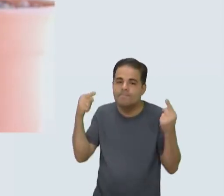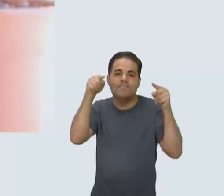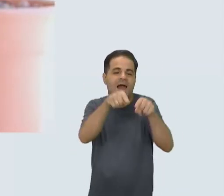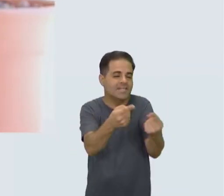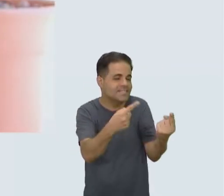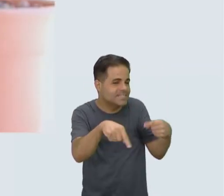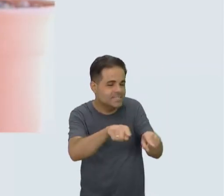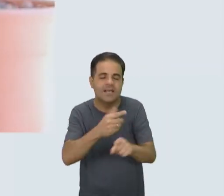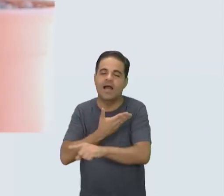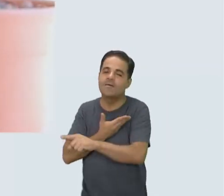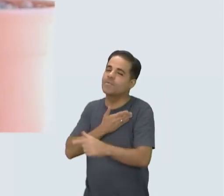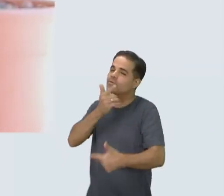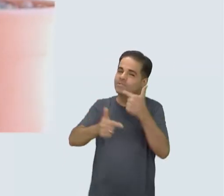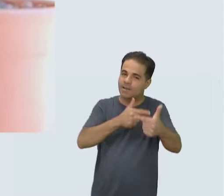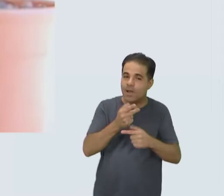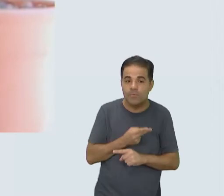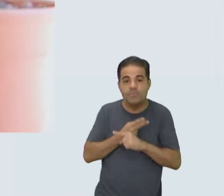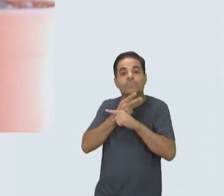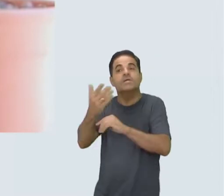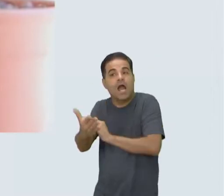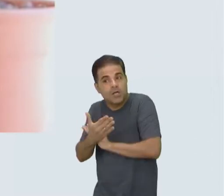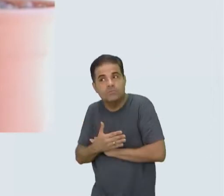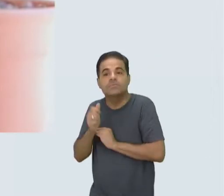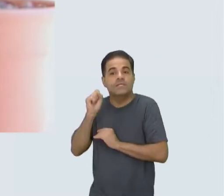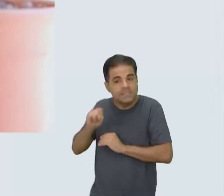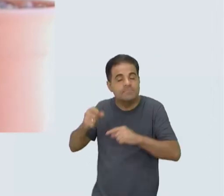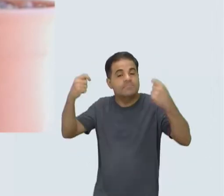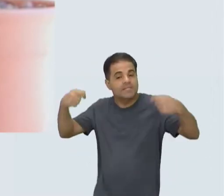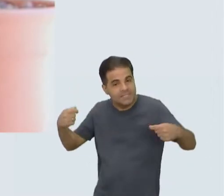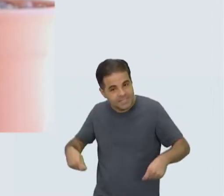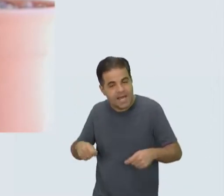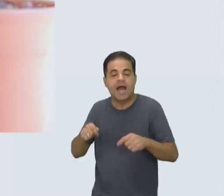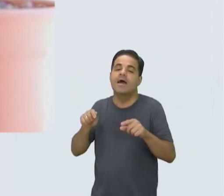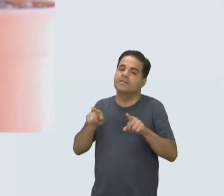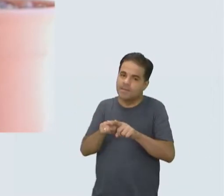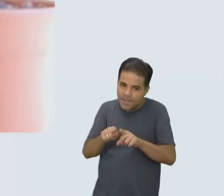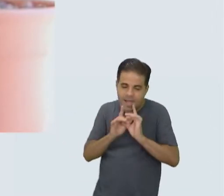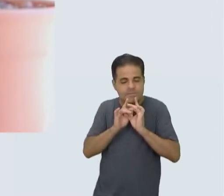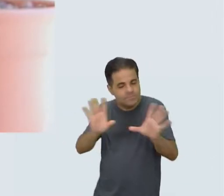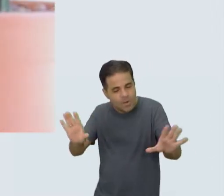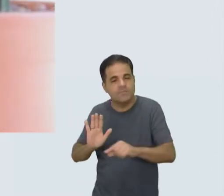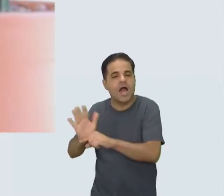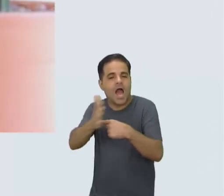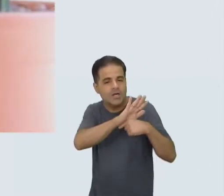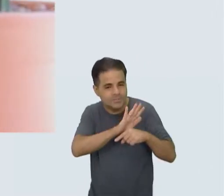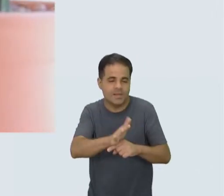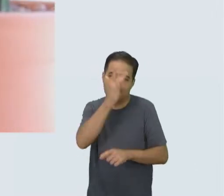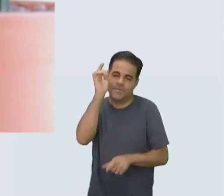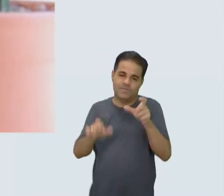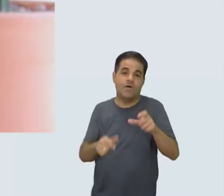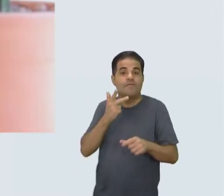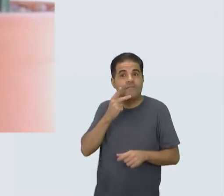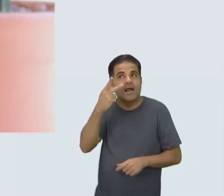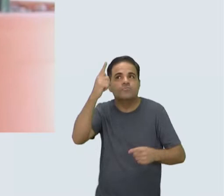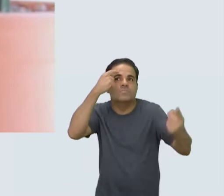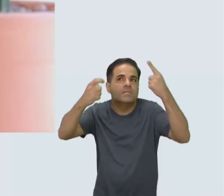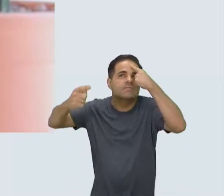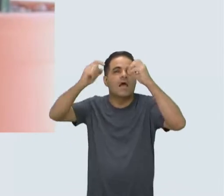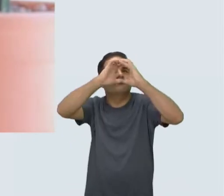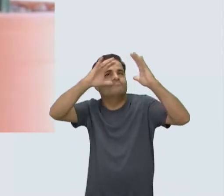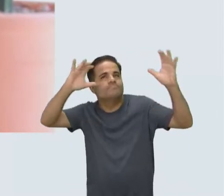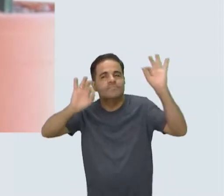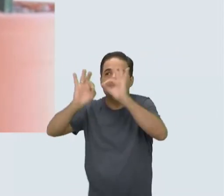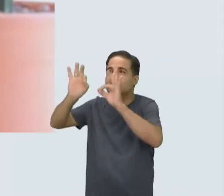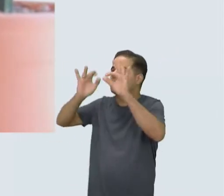parceiros, colegas de trabalho. Busque ajuda sempre que precisar e também esteja disposto a ajudar as pessoas. Fale sempre das suas ideias e dos seus projetos